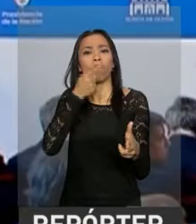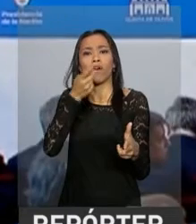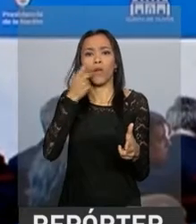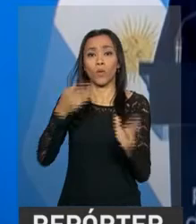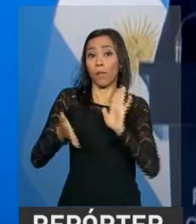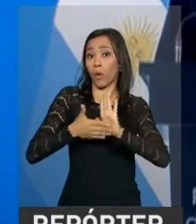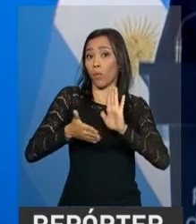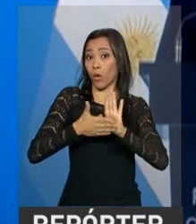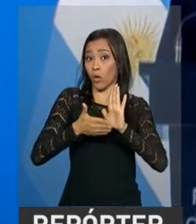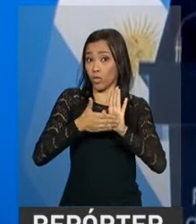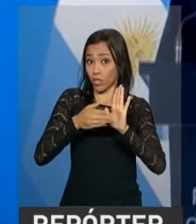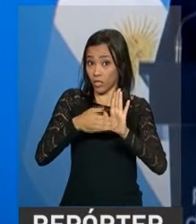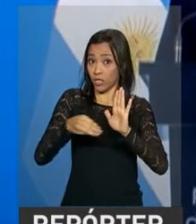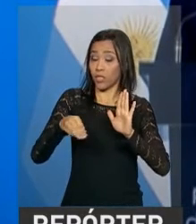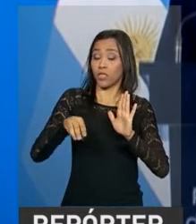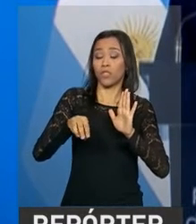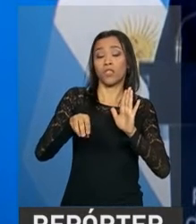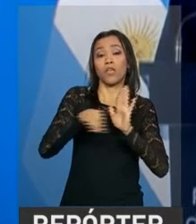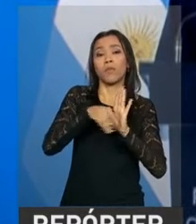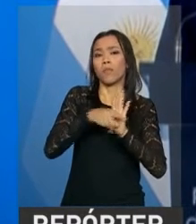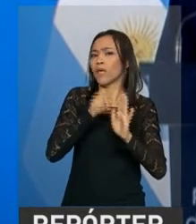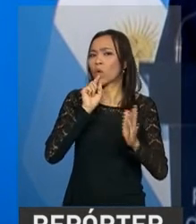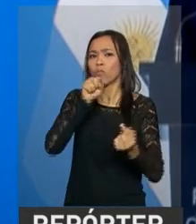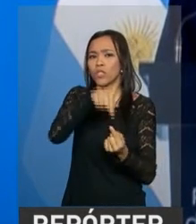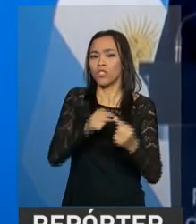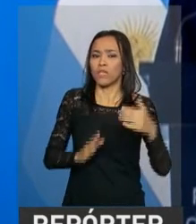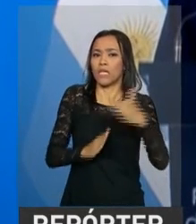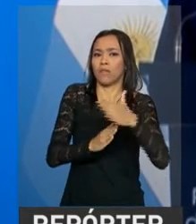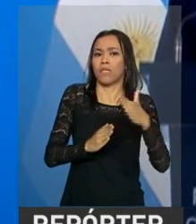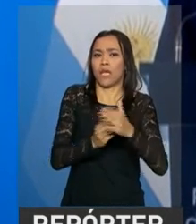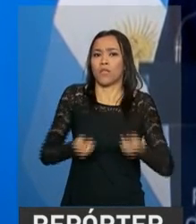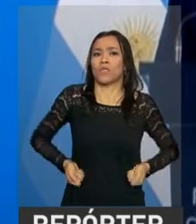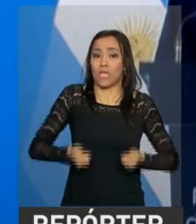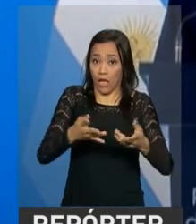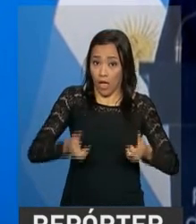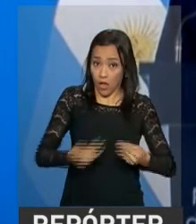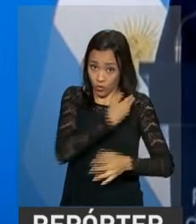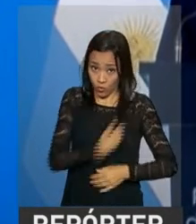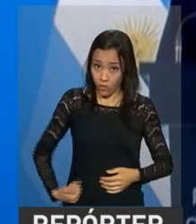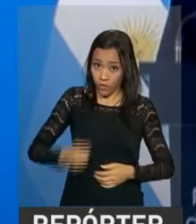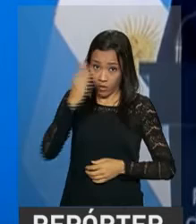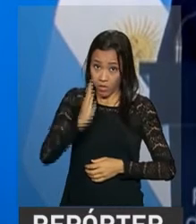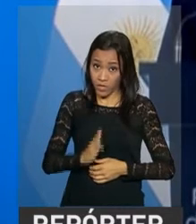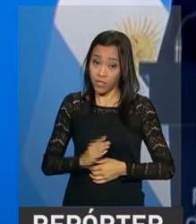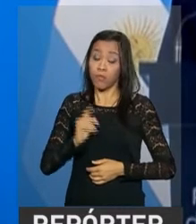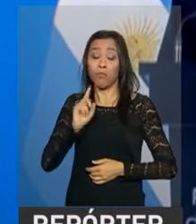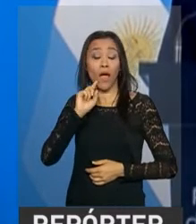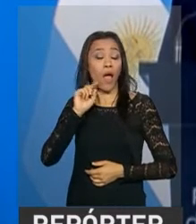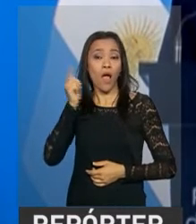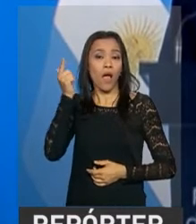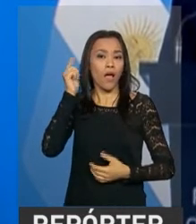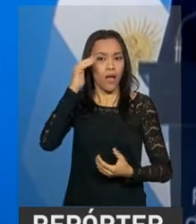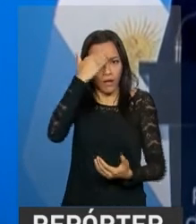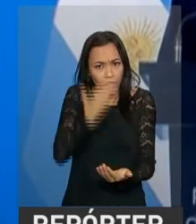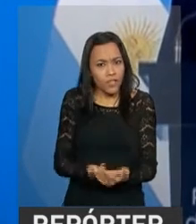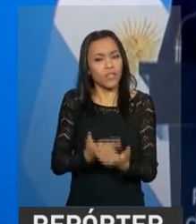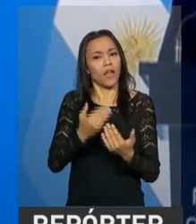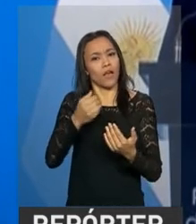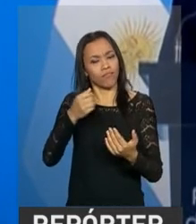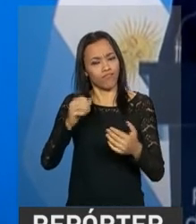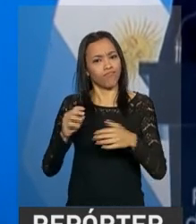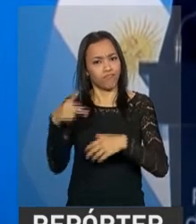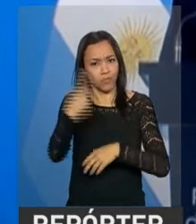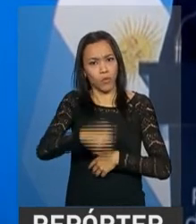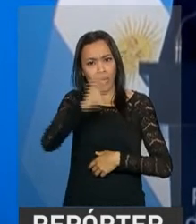à Constituição que limita o crescimento dos gastos públicos como forma de devolver a credibilidade do Brasil e